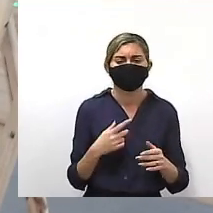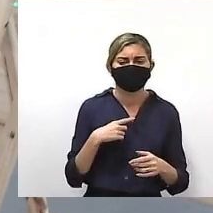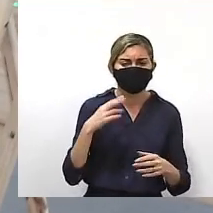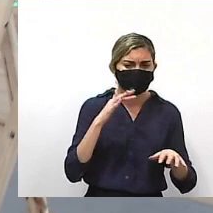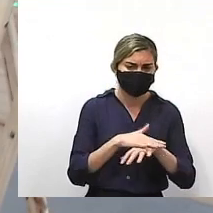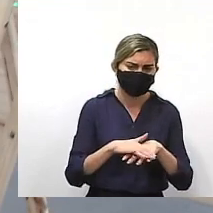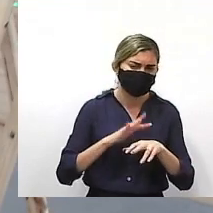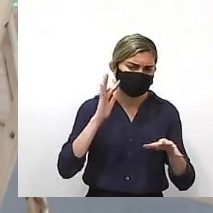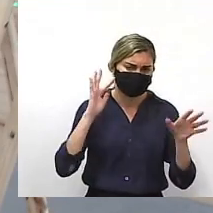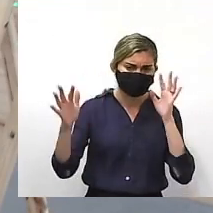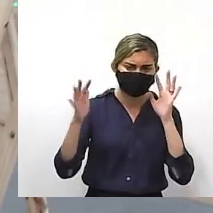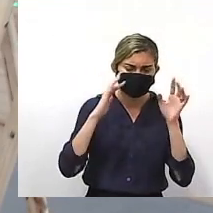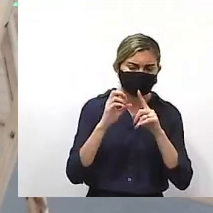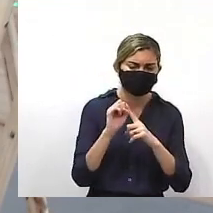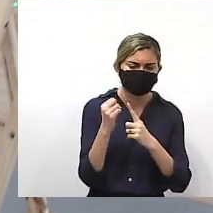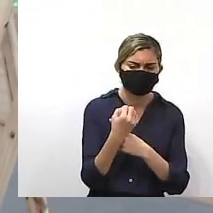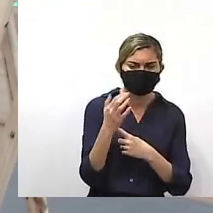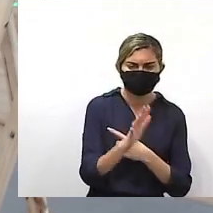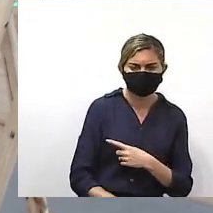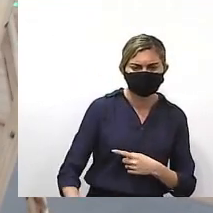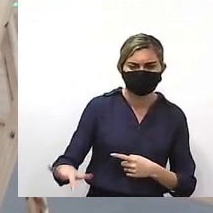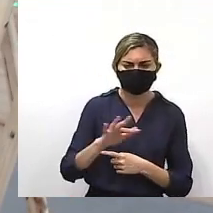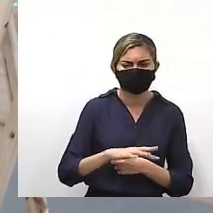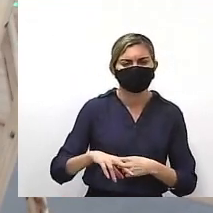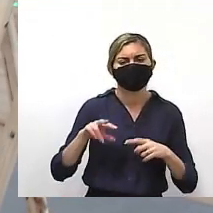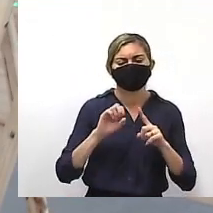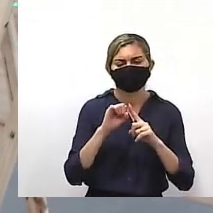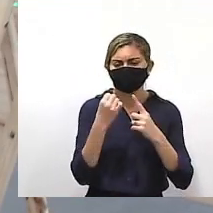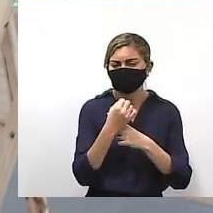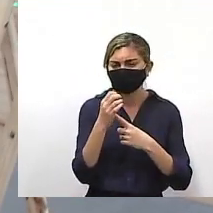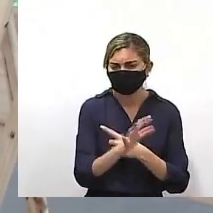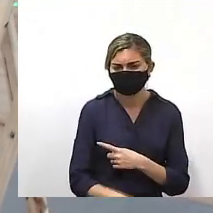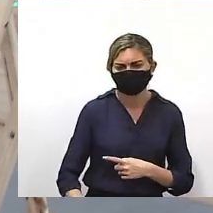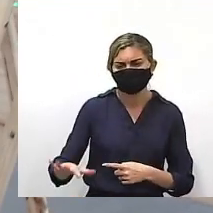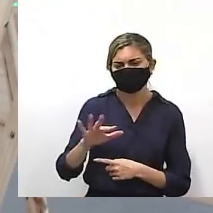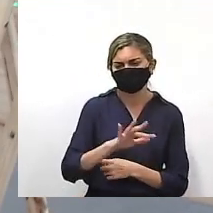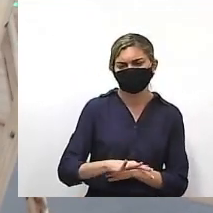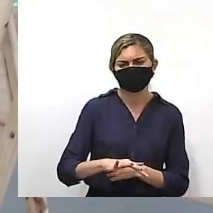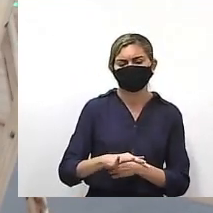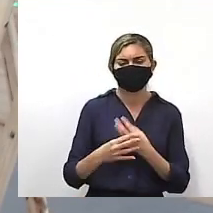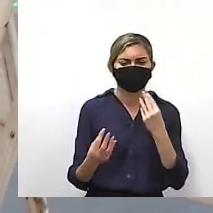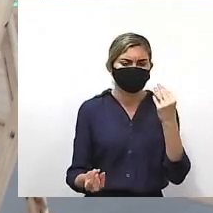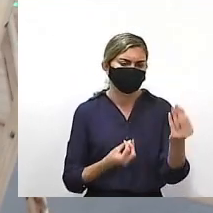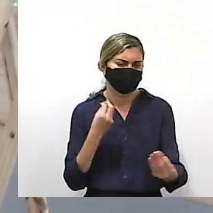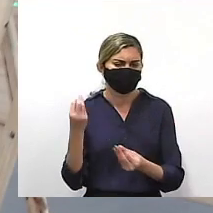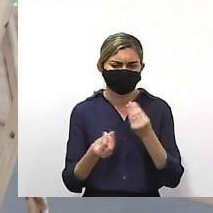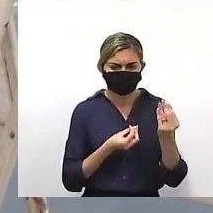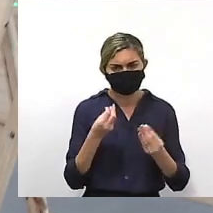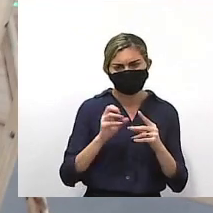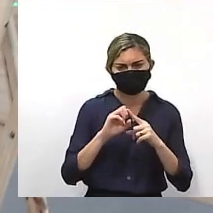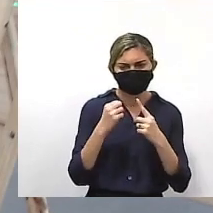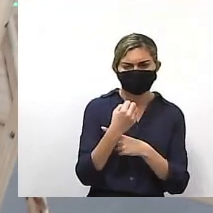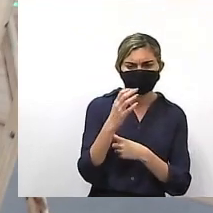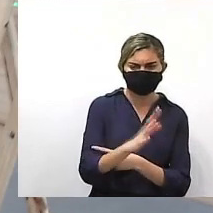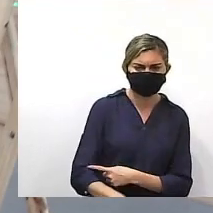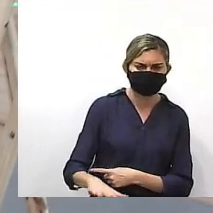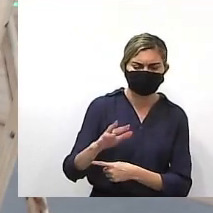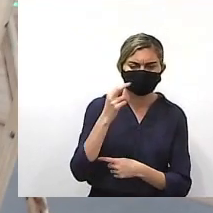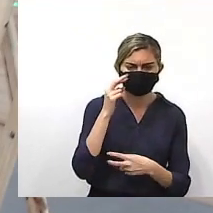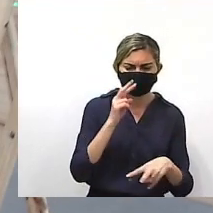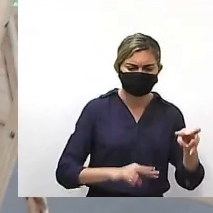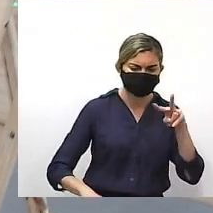teoria sociológica, conversando sobre a sociologia e a forma como a sociologia vê o